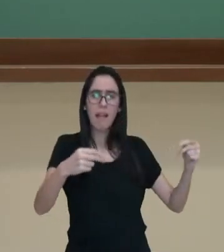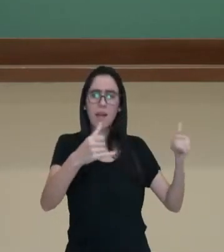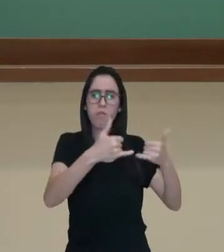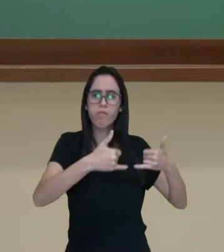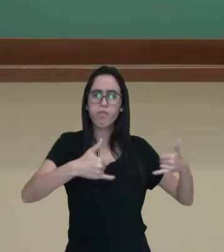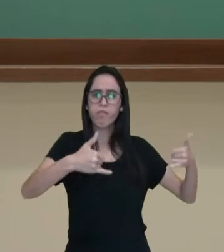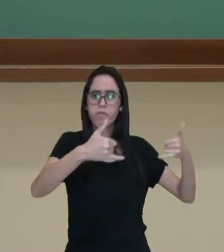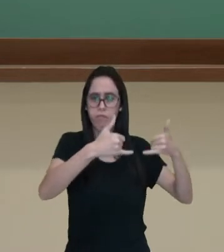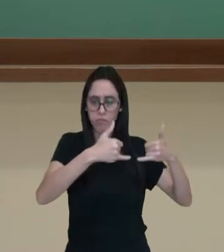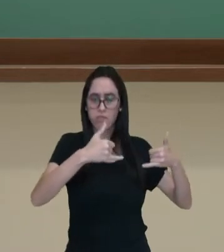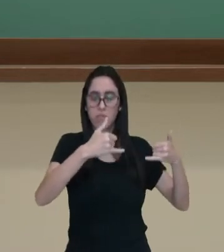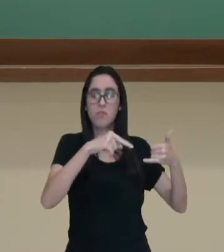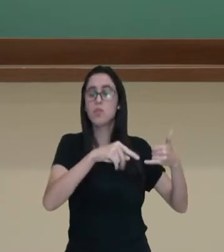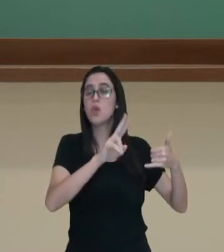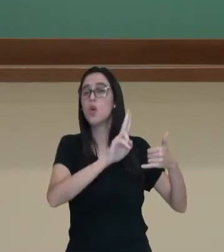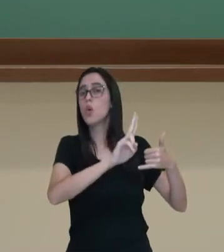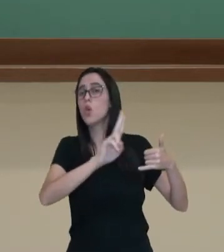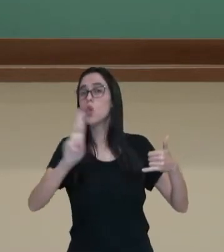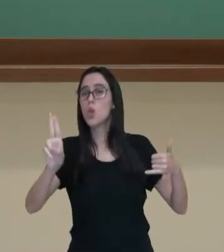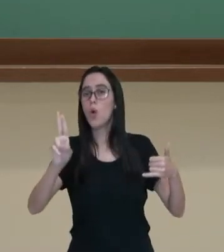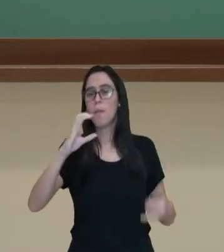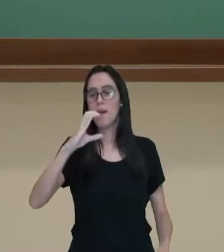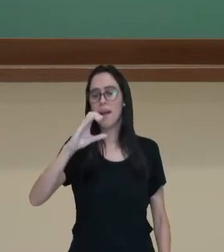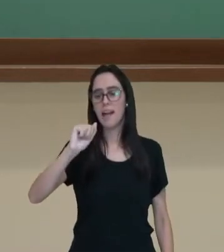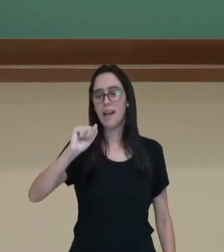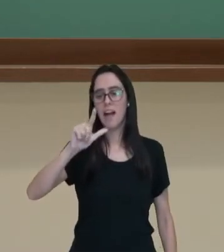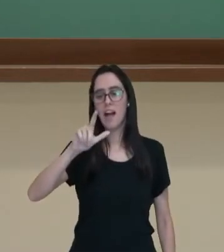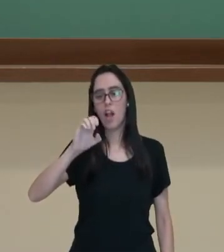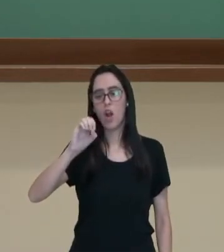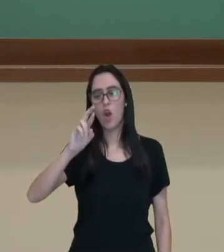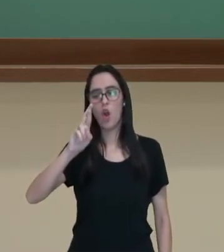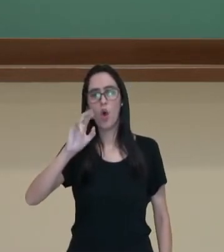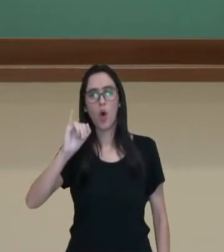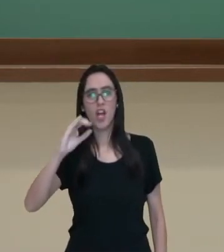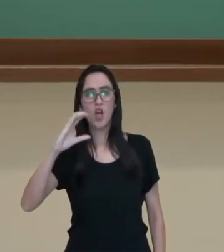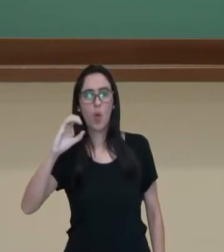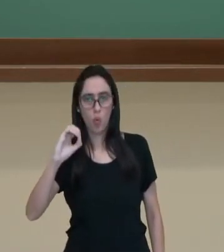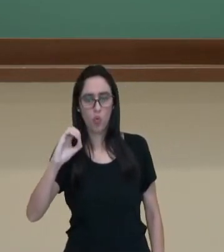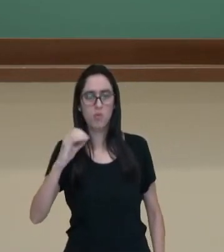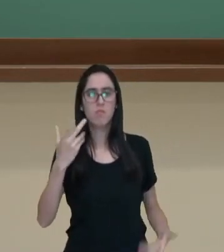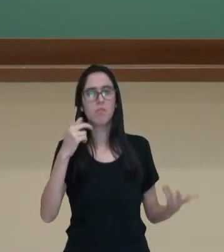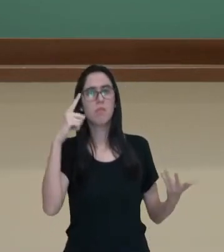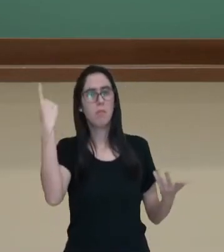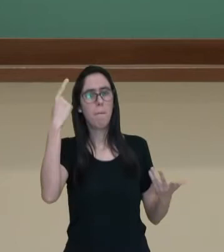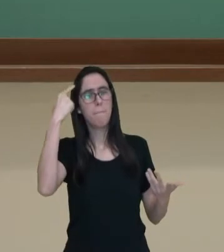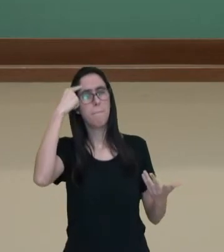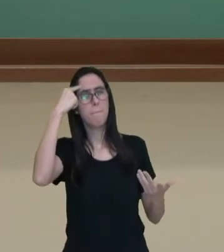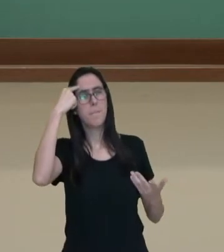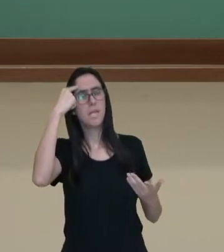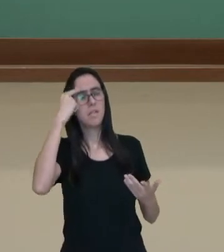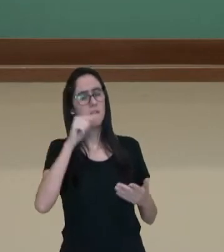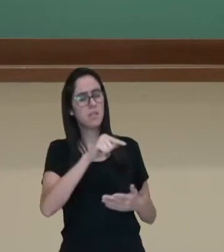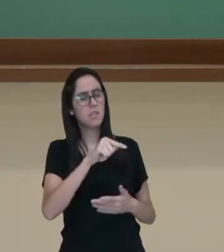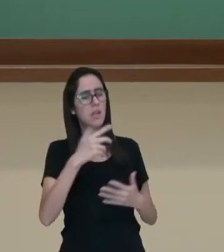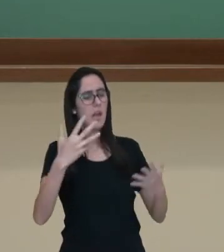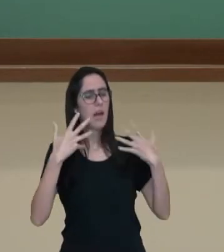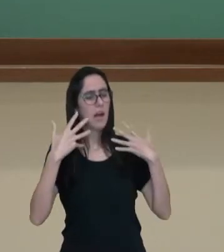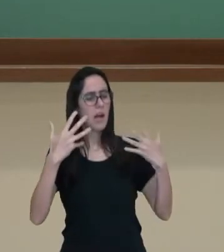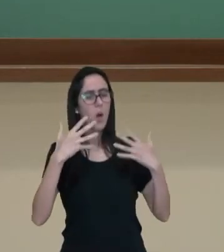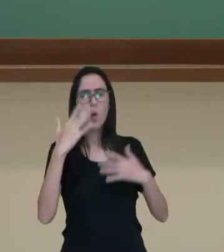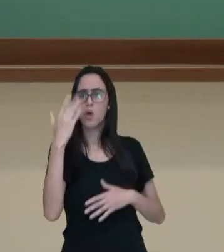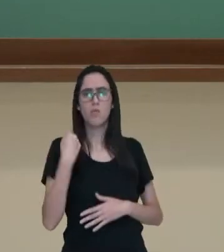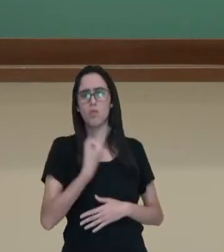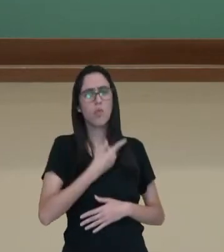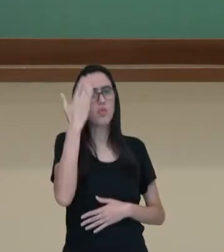a chamar este líquido de calórico. Então, pessoal, eles pensavam, o calor é um fluido que a gente não vê, que não